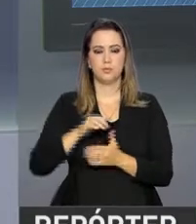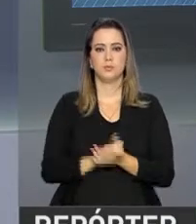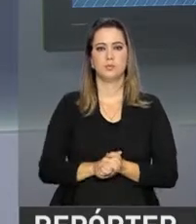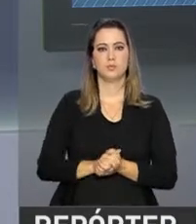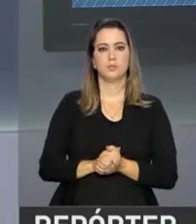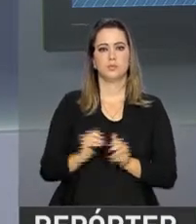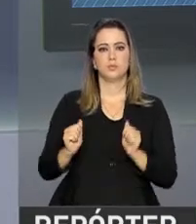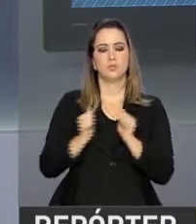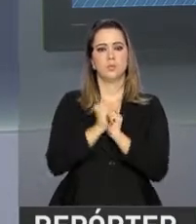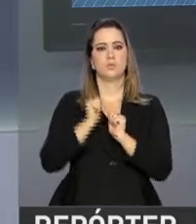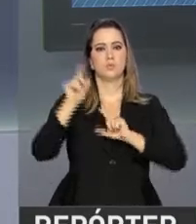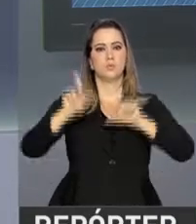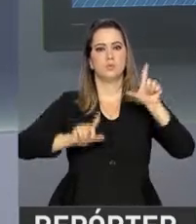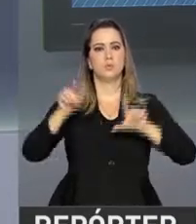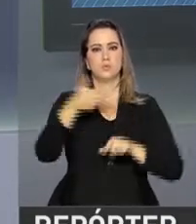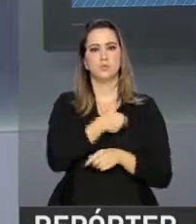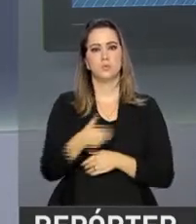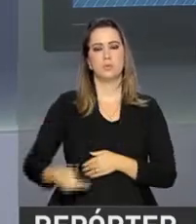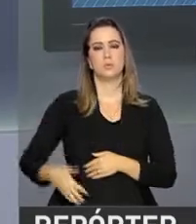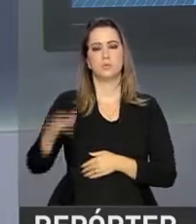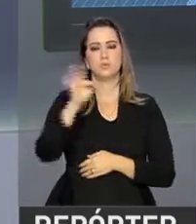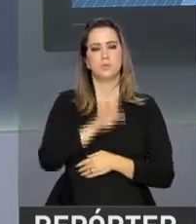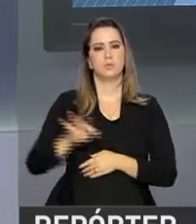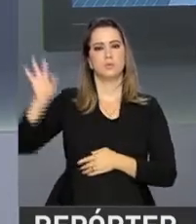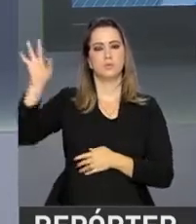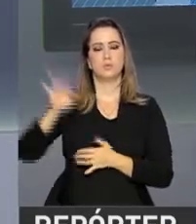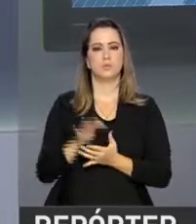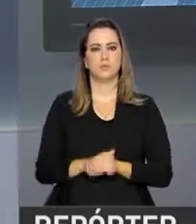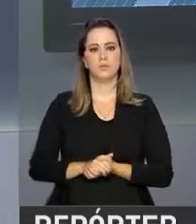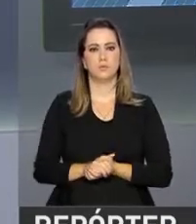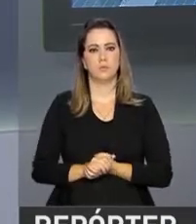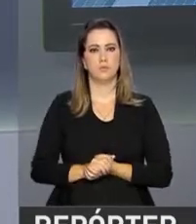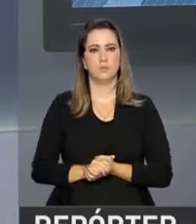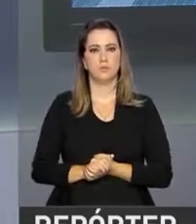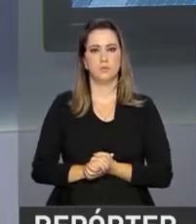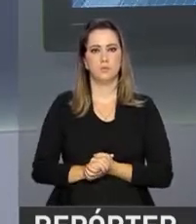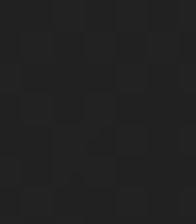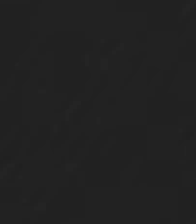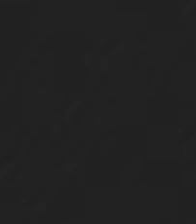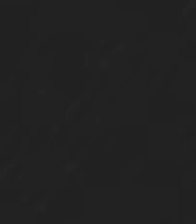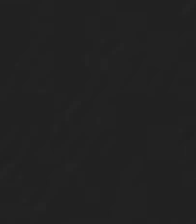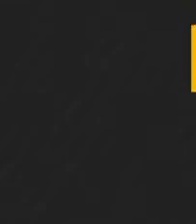no youtube continue com a gente aqui na nbr a tv do governo federal